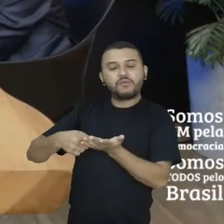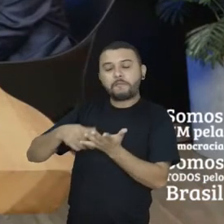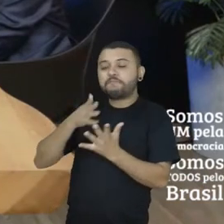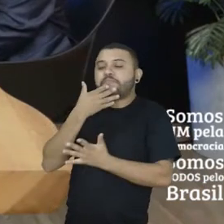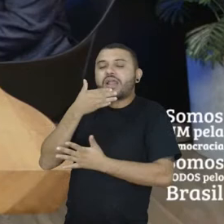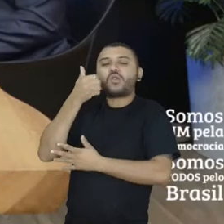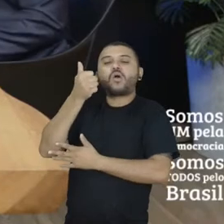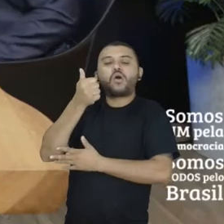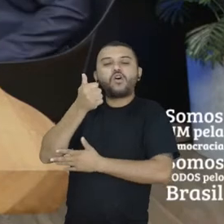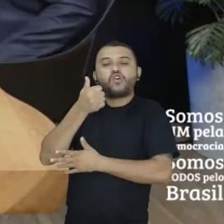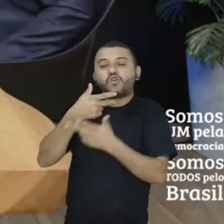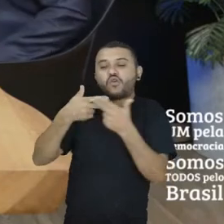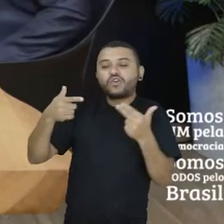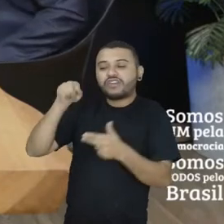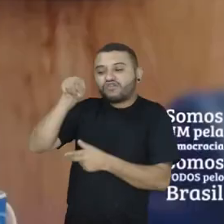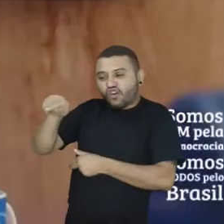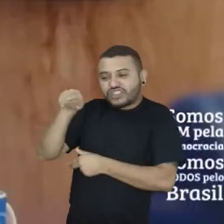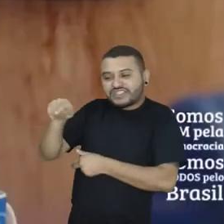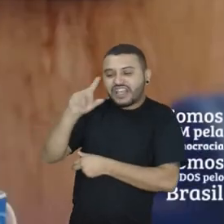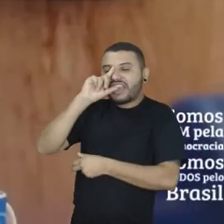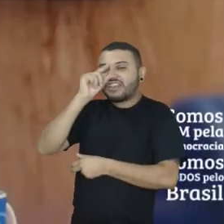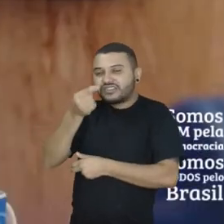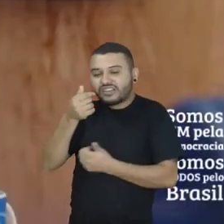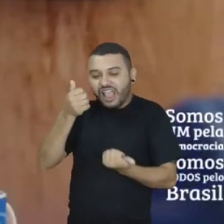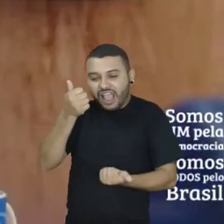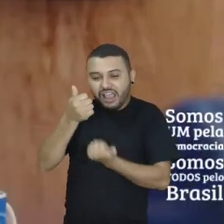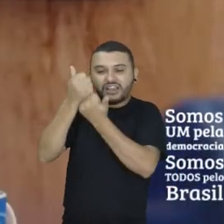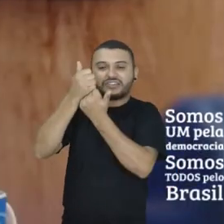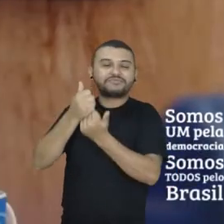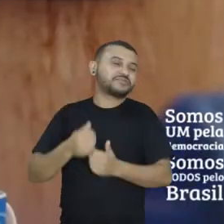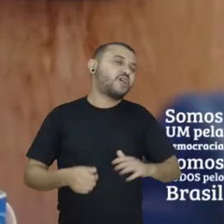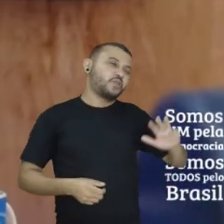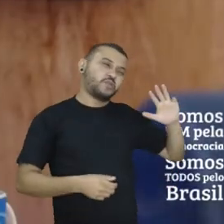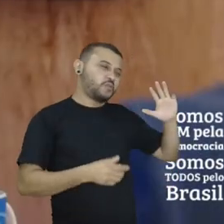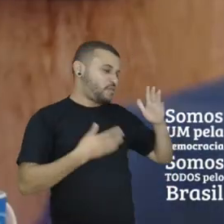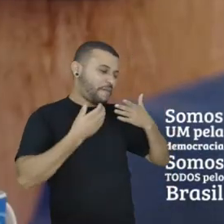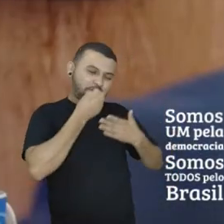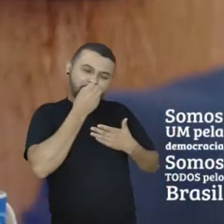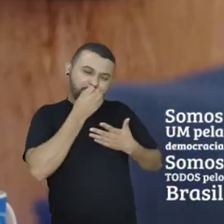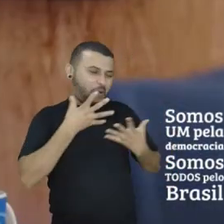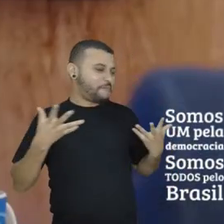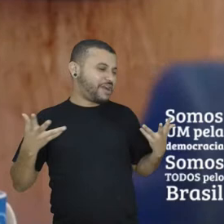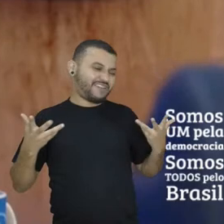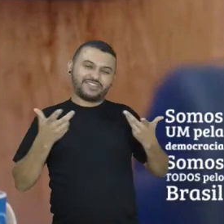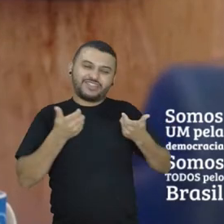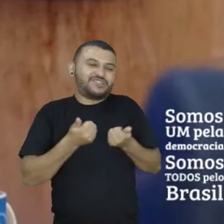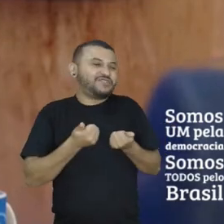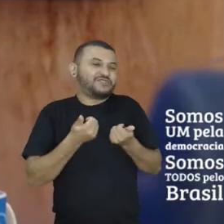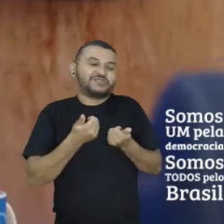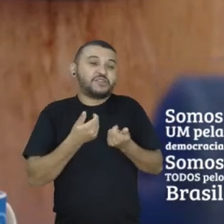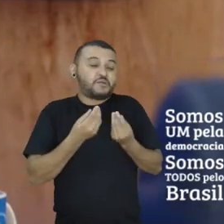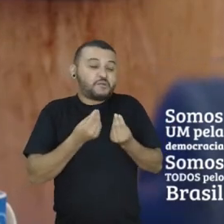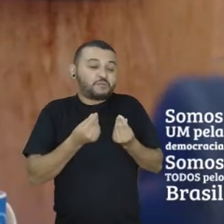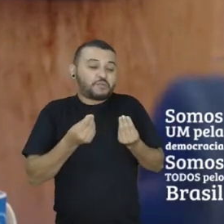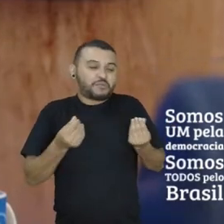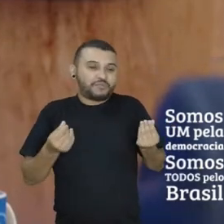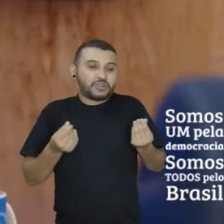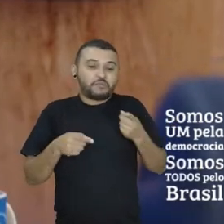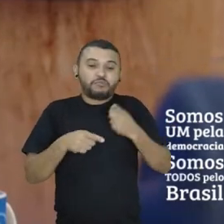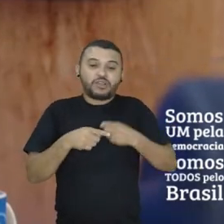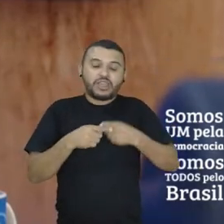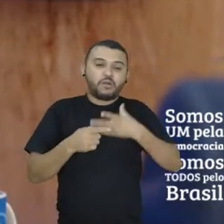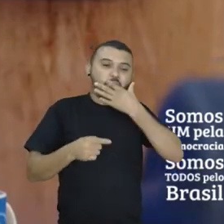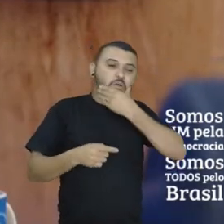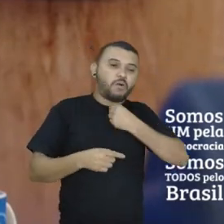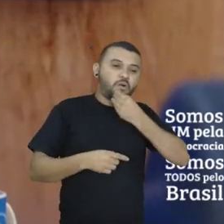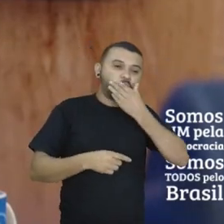convidá-lo para ser vice. Como que é Ele, isso? o presidente Lula, é generoso, né? Na realidade, o educador Paulo Freire